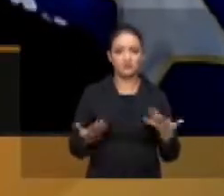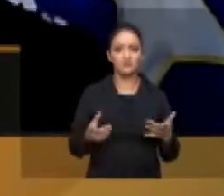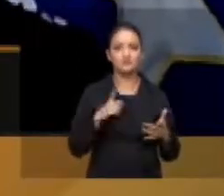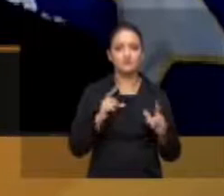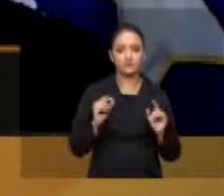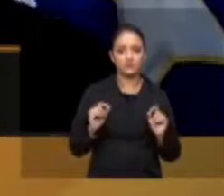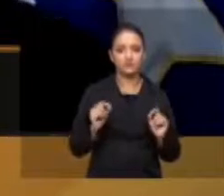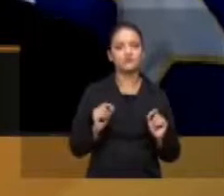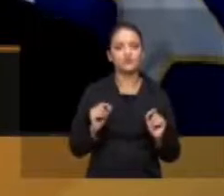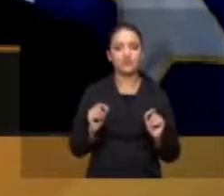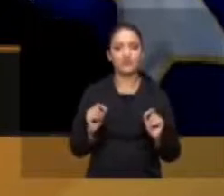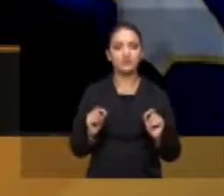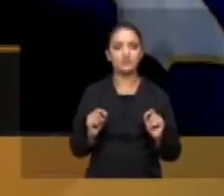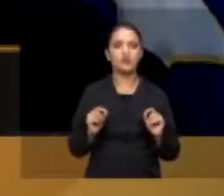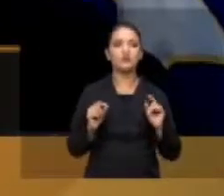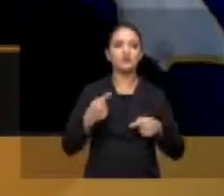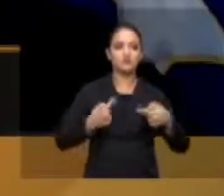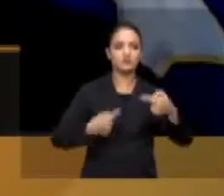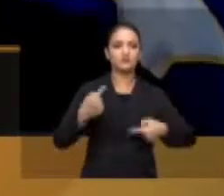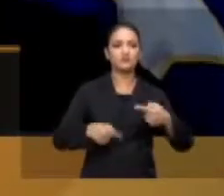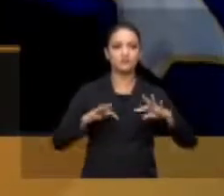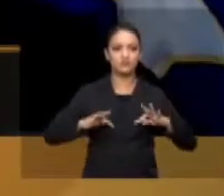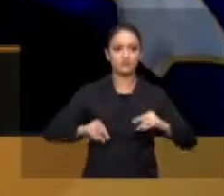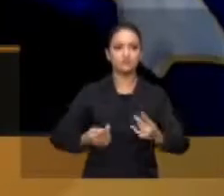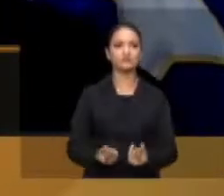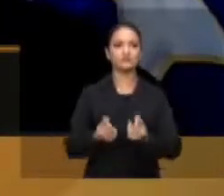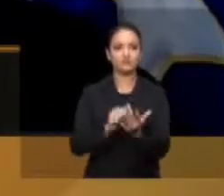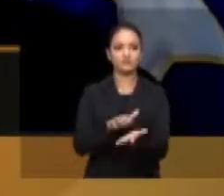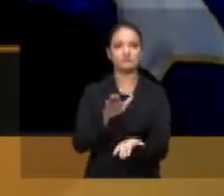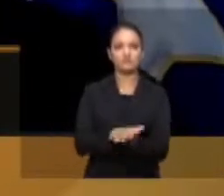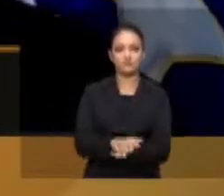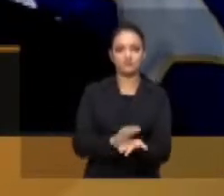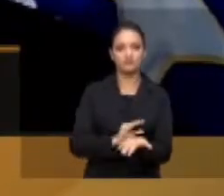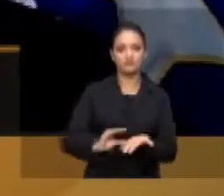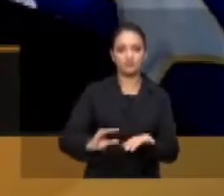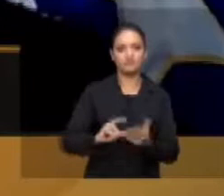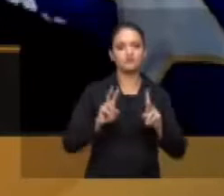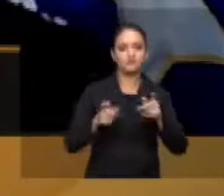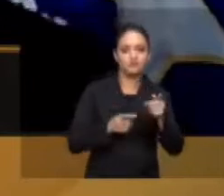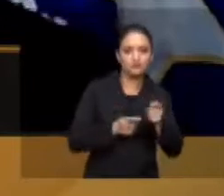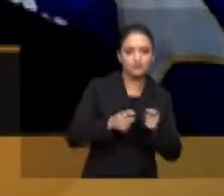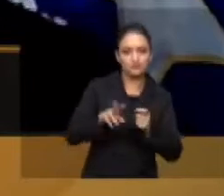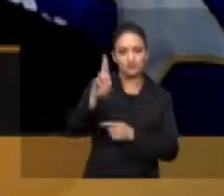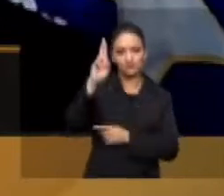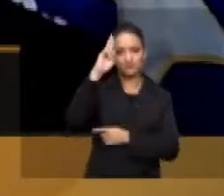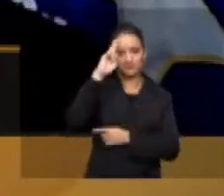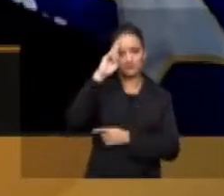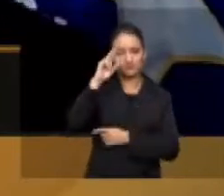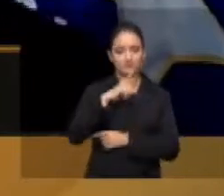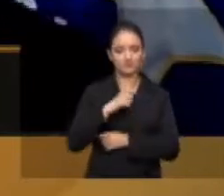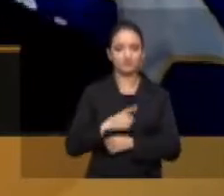em que se discute a totalidade do valor da indenização ante o debate acerca da dominialidade da área